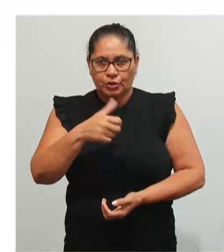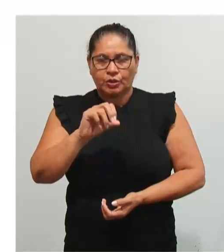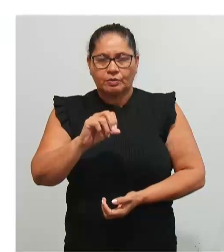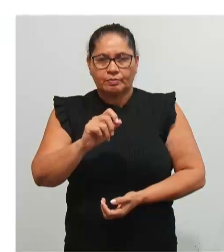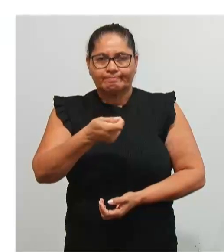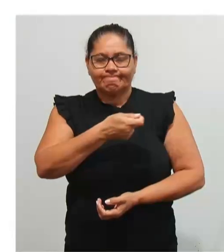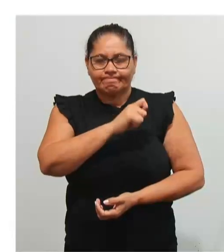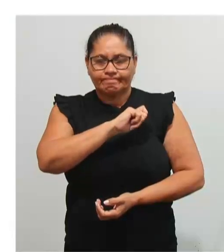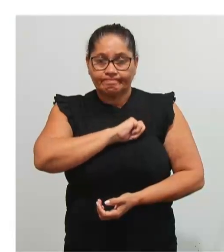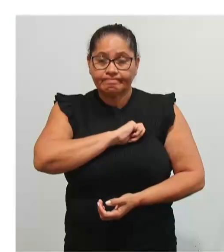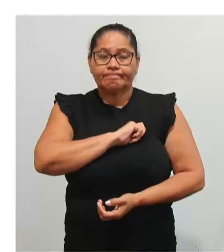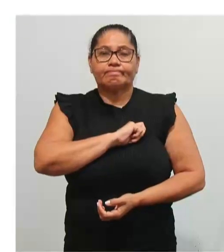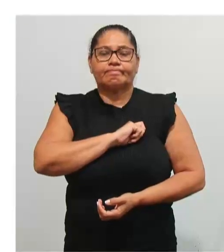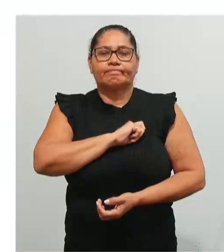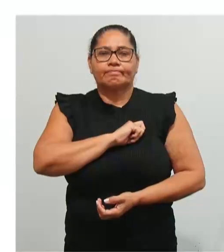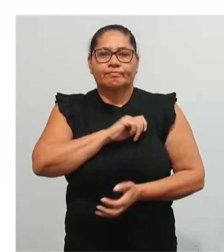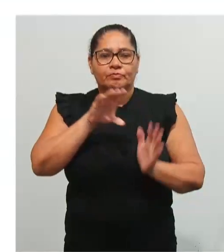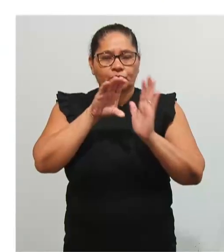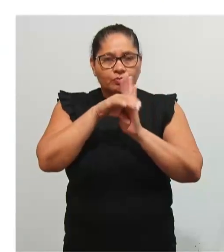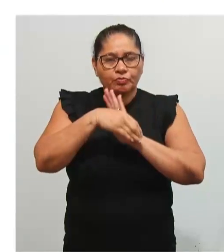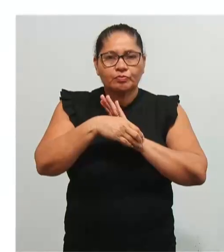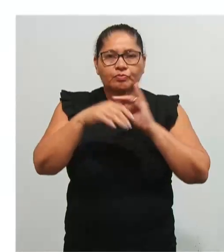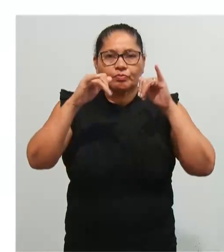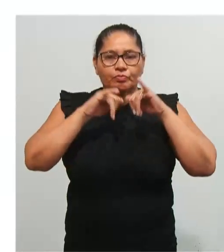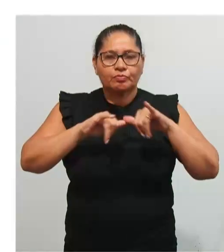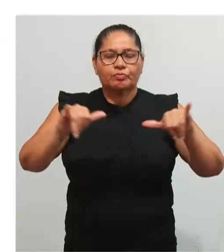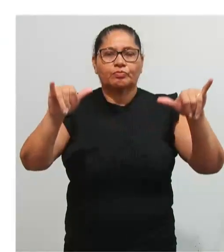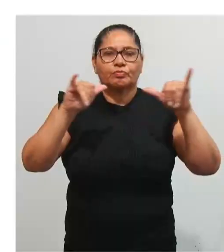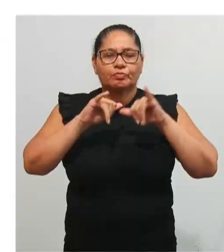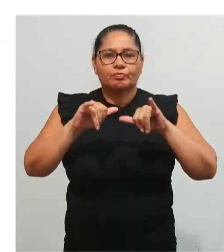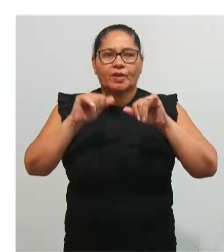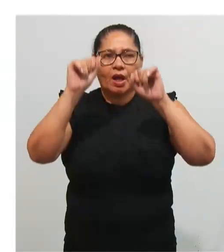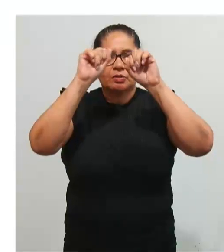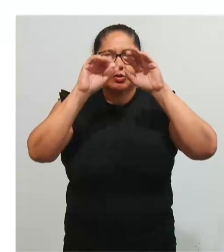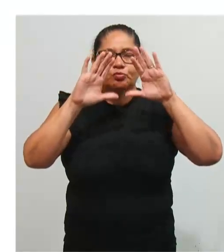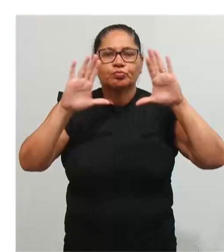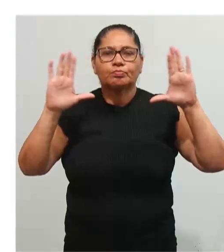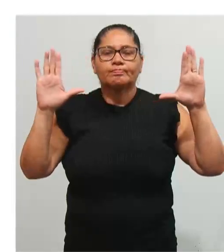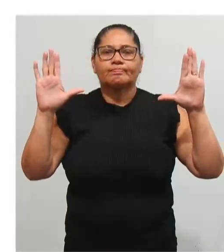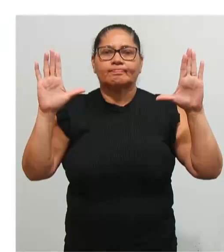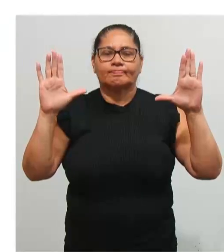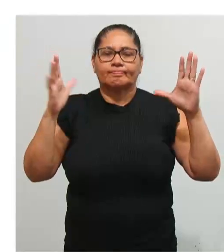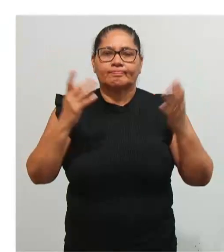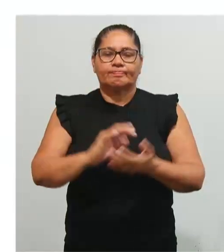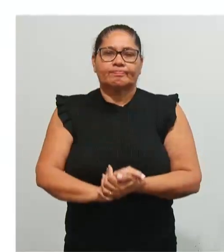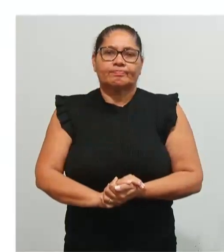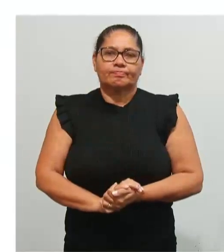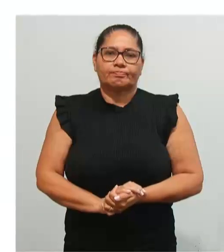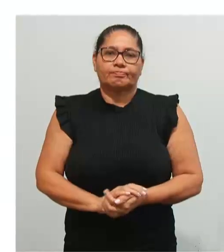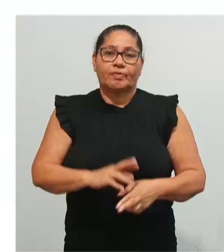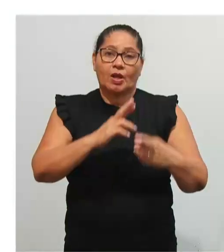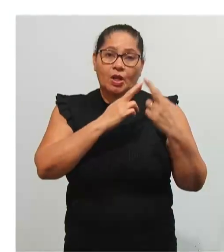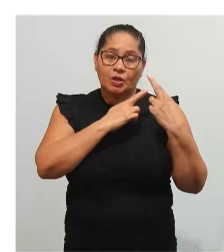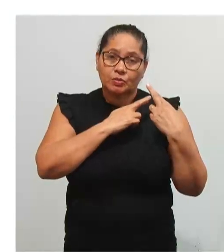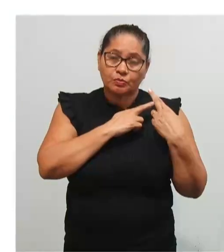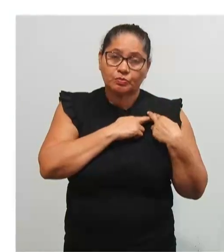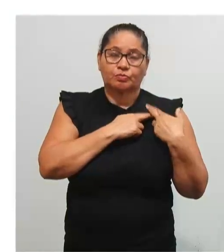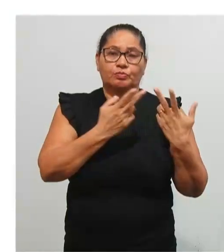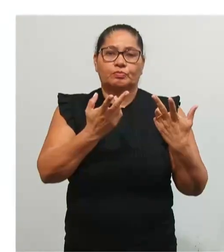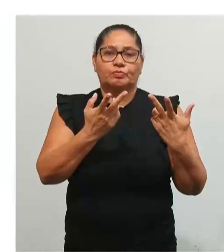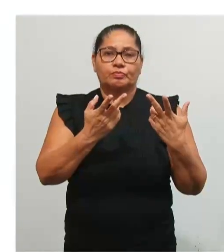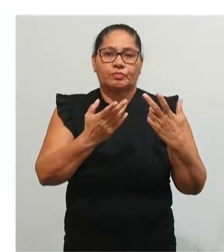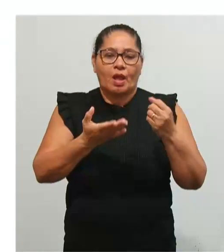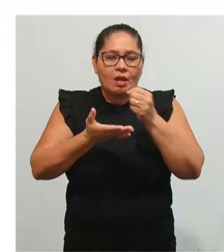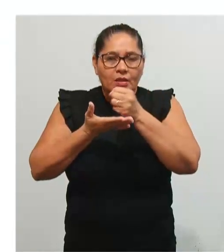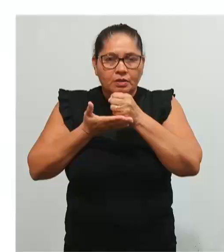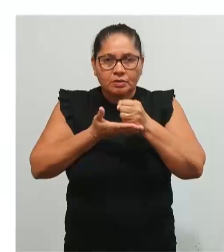Fiscal, ampliou o conceito da publicidade em direção à transparência. A transparência na gestão fiscal constitui um dos